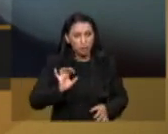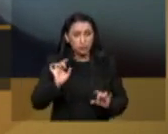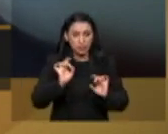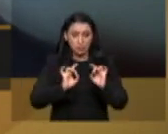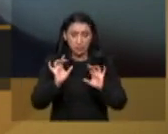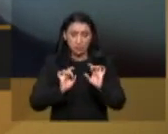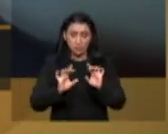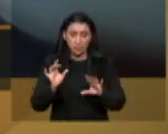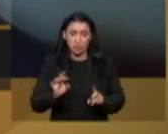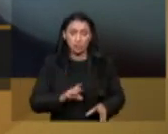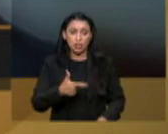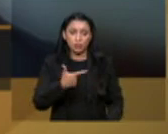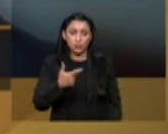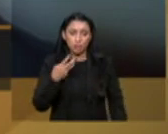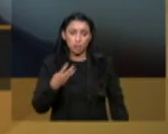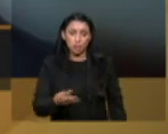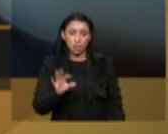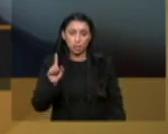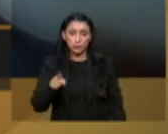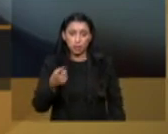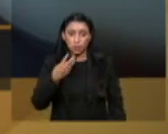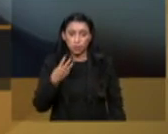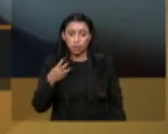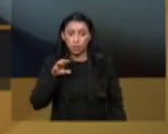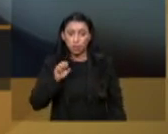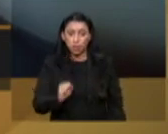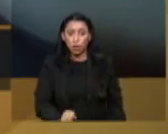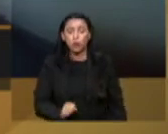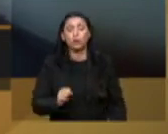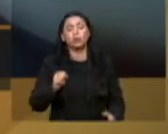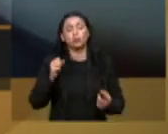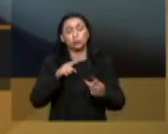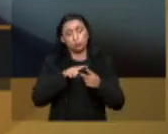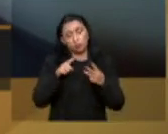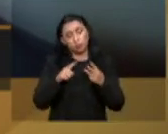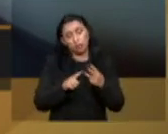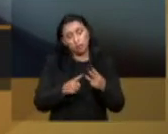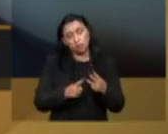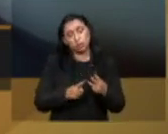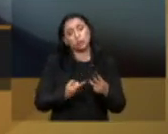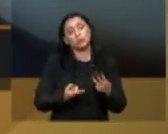de 23,38% a título de contribuição ao PIS/PASEP e de